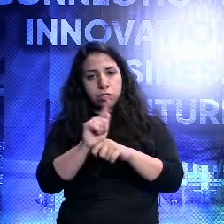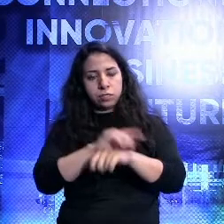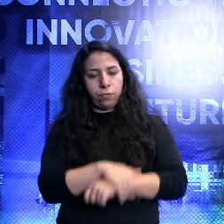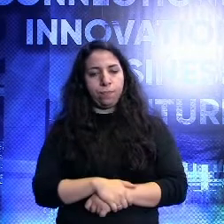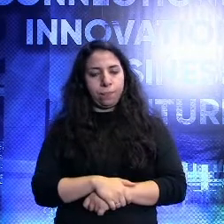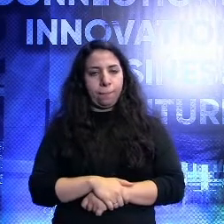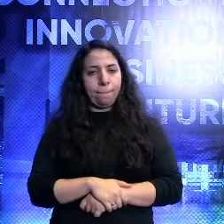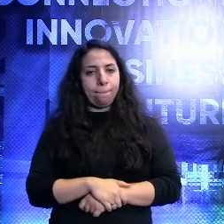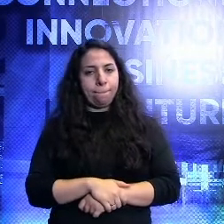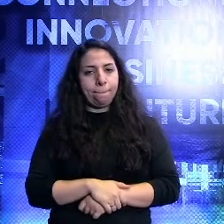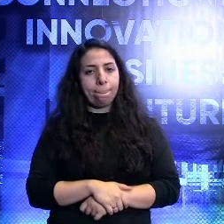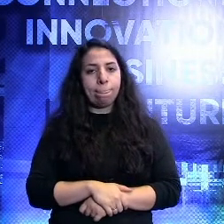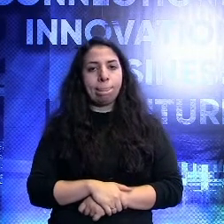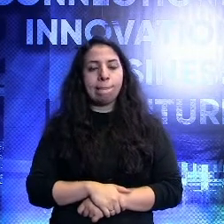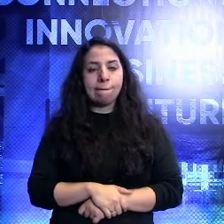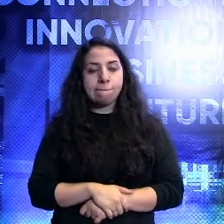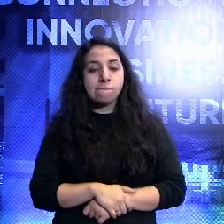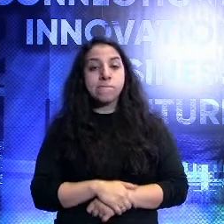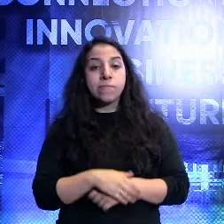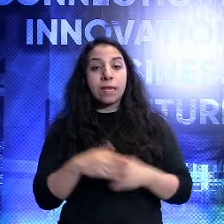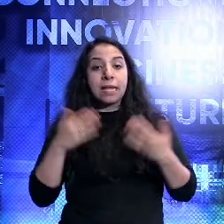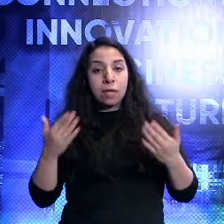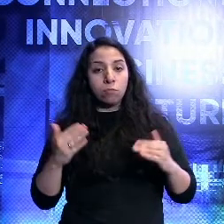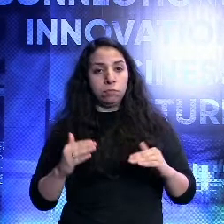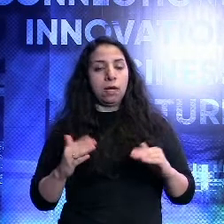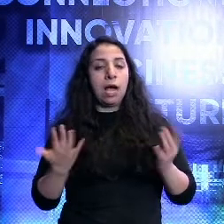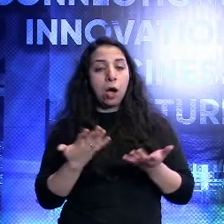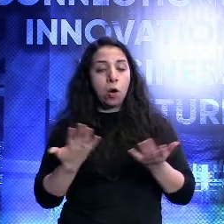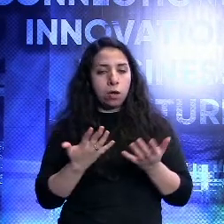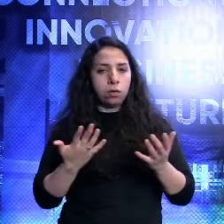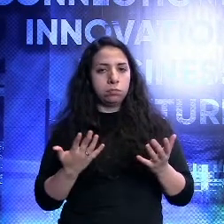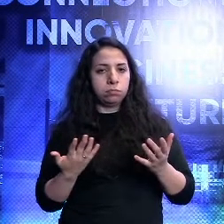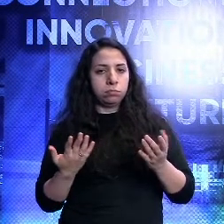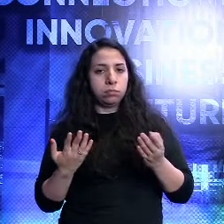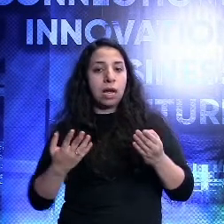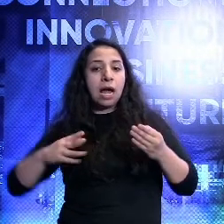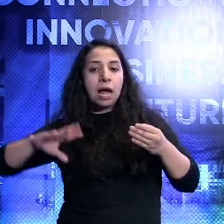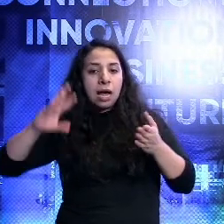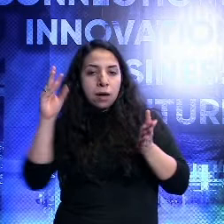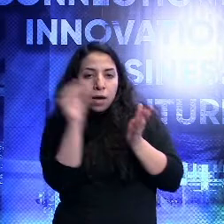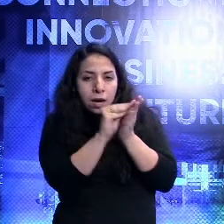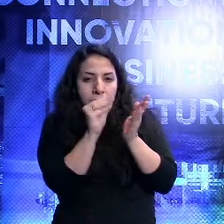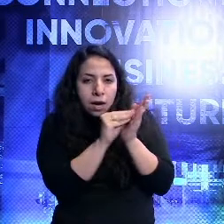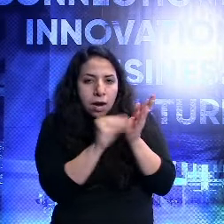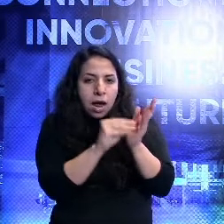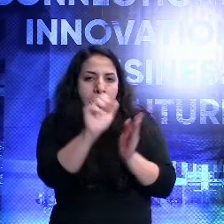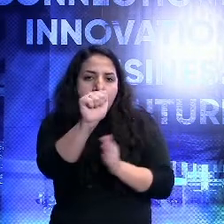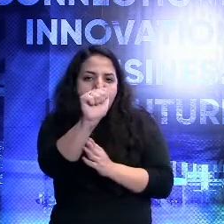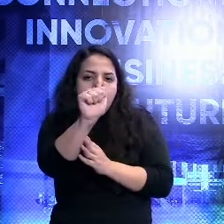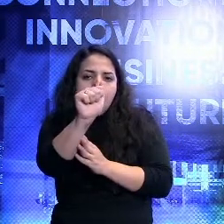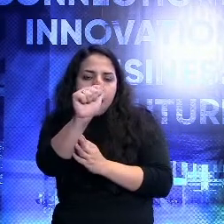Atributos e hierarquia. Bom, os atributos são aquelas informações importantes que constam na ficha da persona. Tá? A gente define com